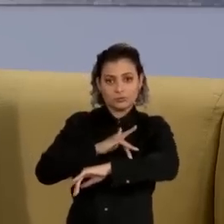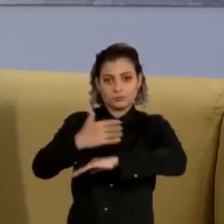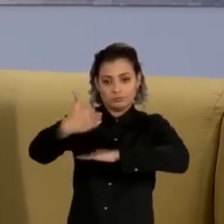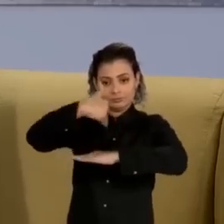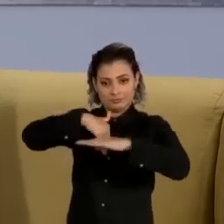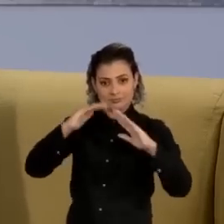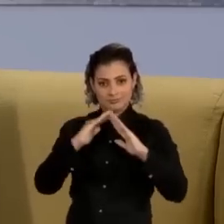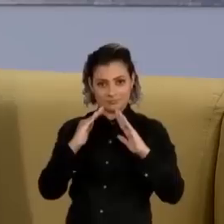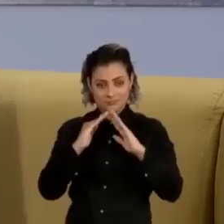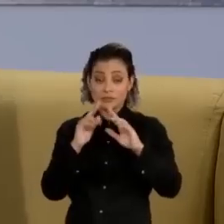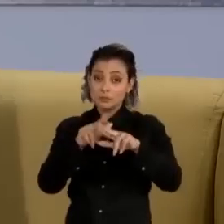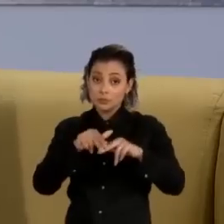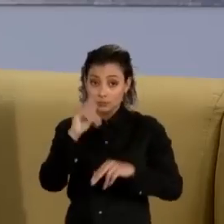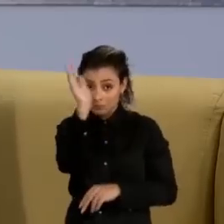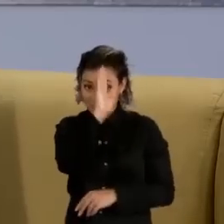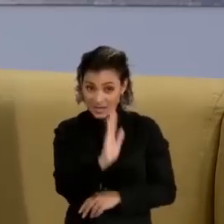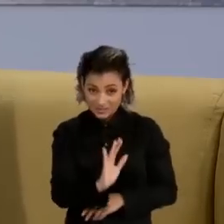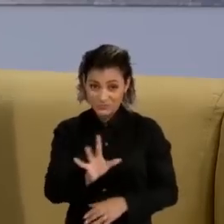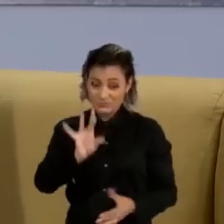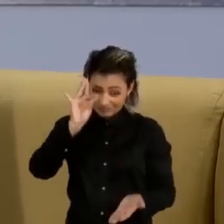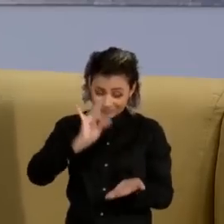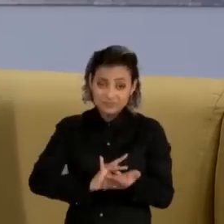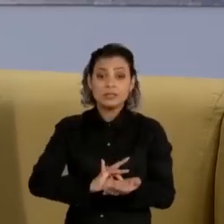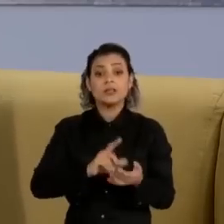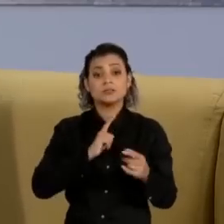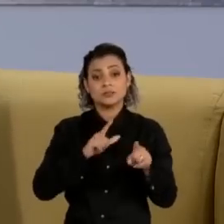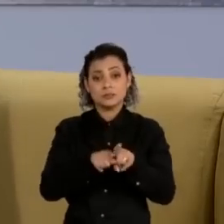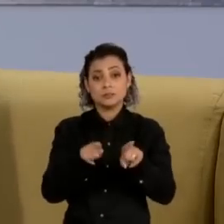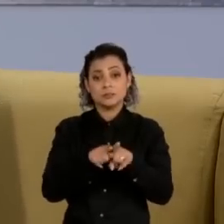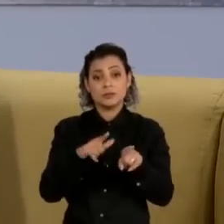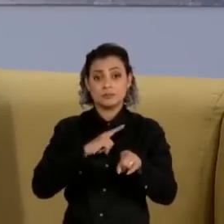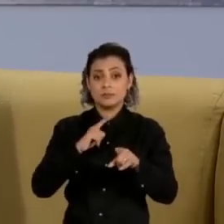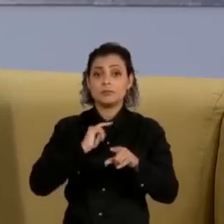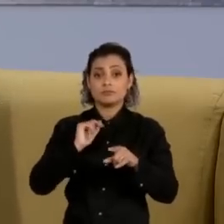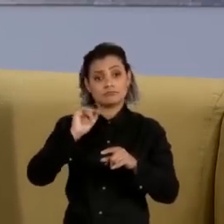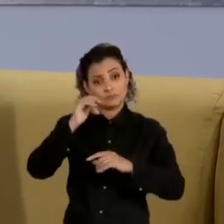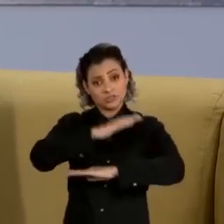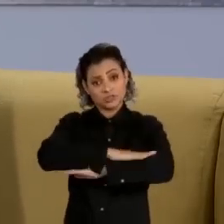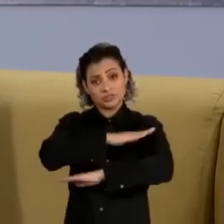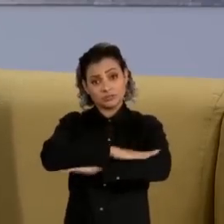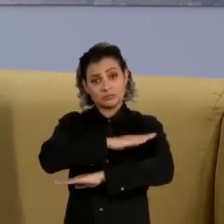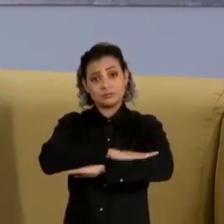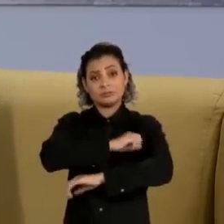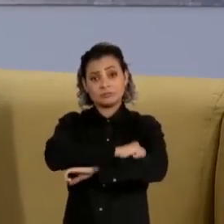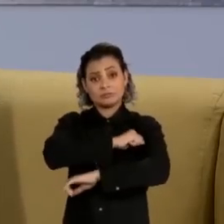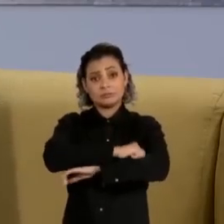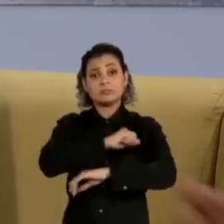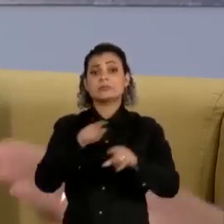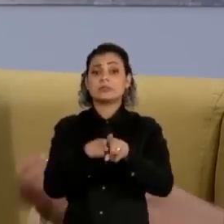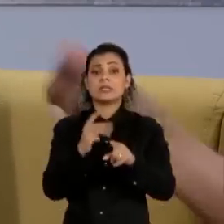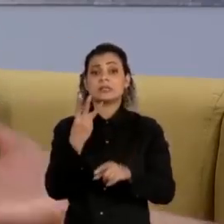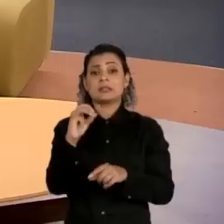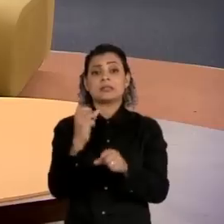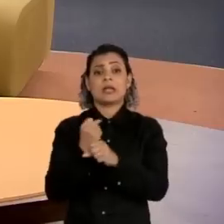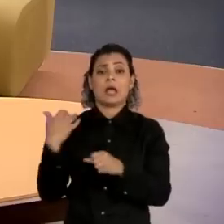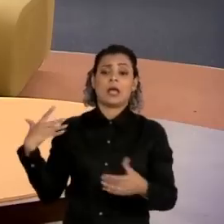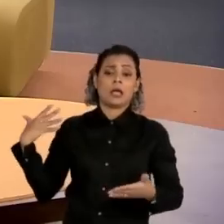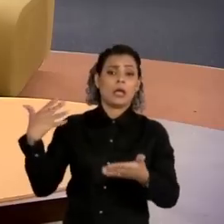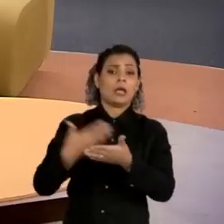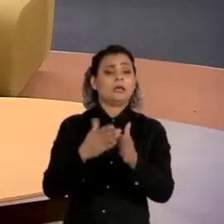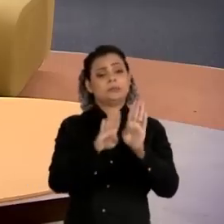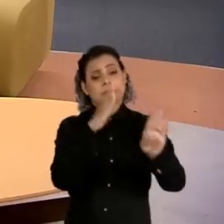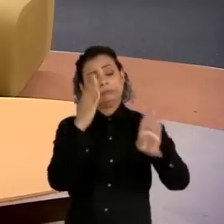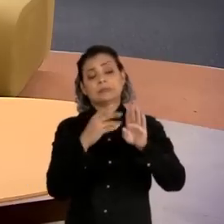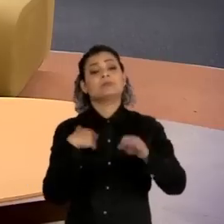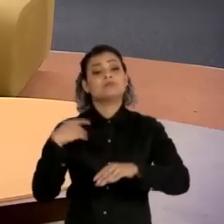arquitetura brasileira ainda não incorporou a telagem de portas e janelas num país que há 30 anos tem dengue. Seria uma medida